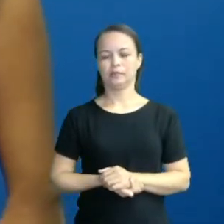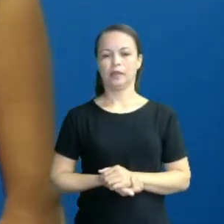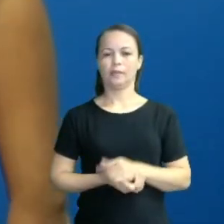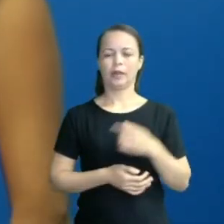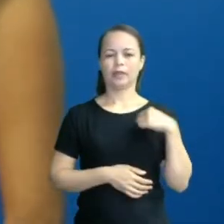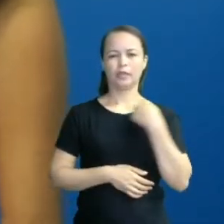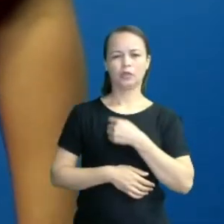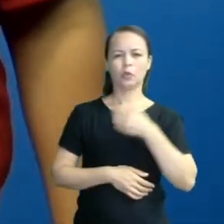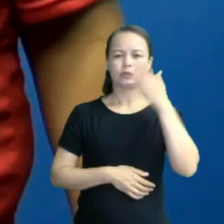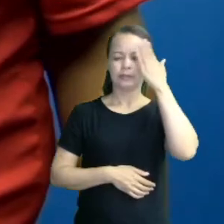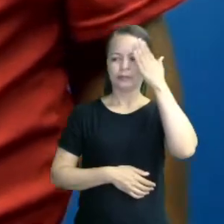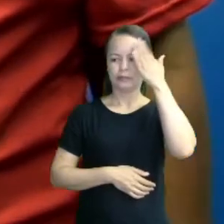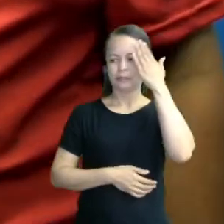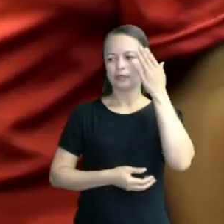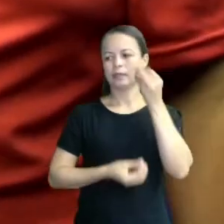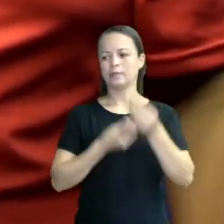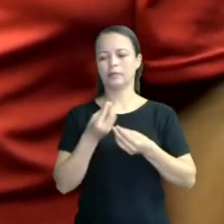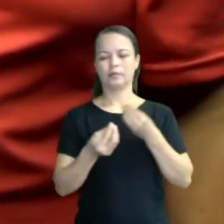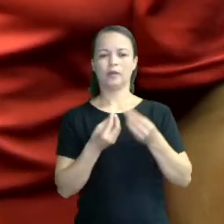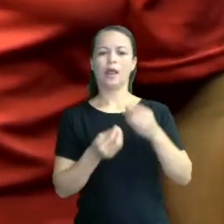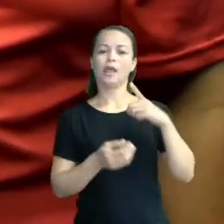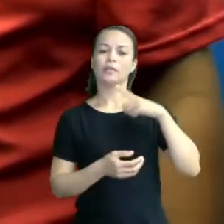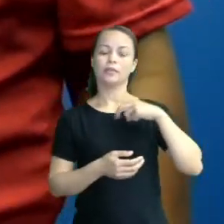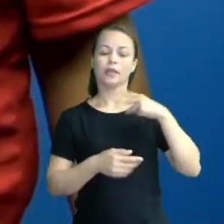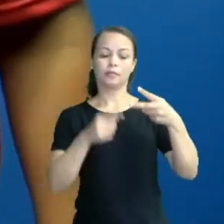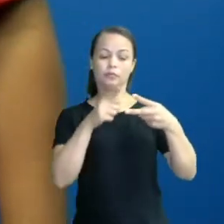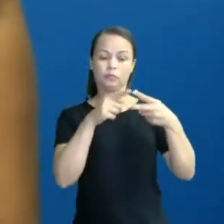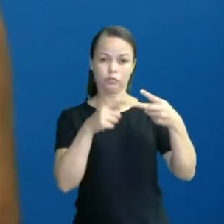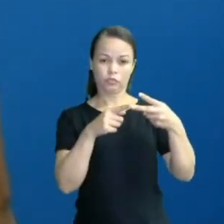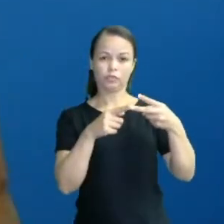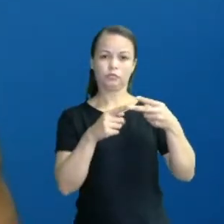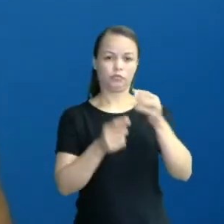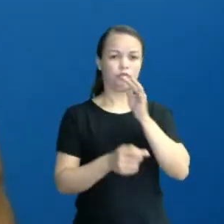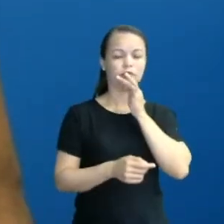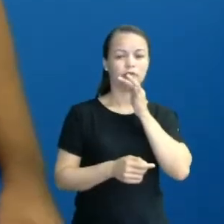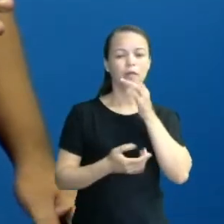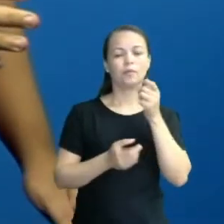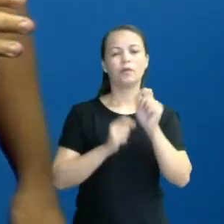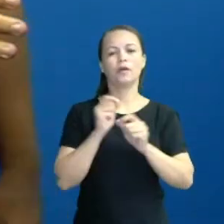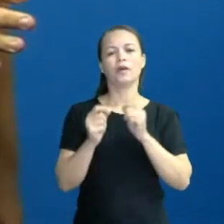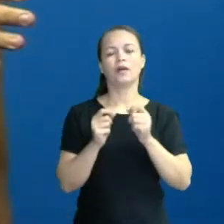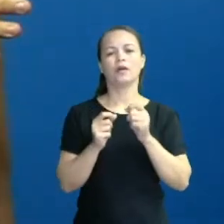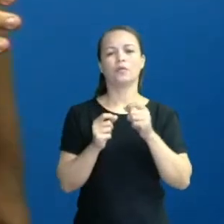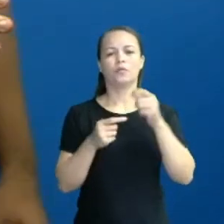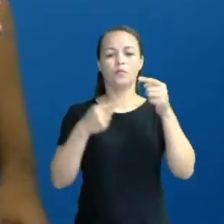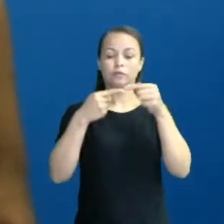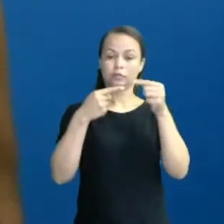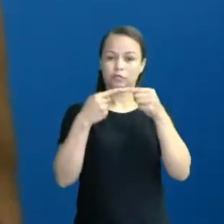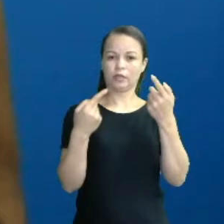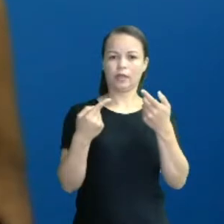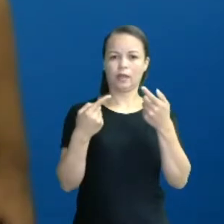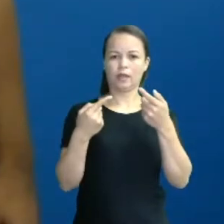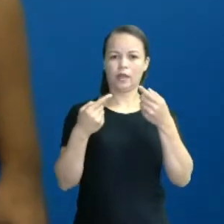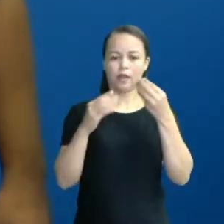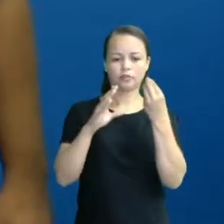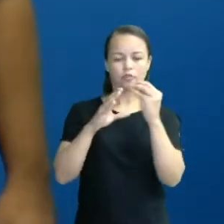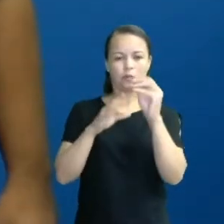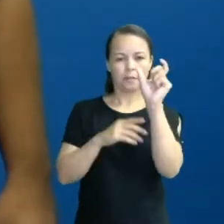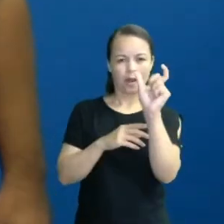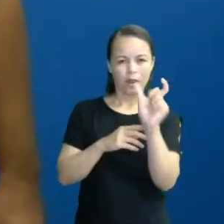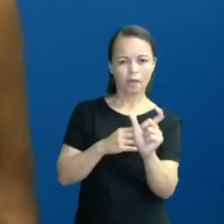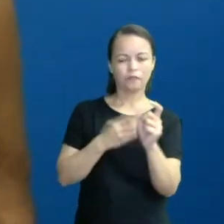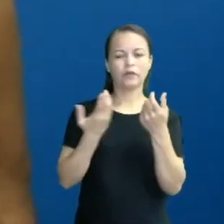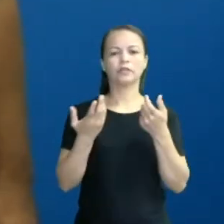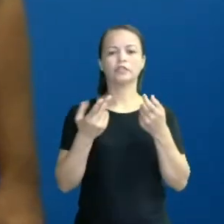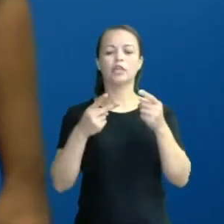gente compreender melhor, né? A gente vai trazer dois tipos de exemplos. Um, a gente vai destacar as palavras, né? E